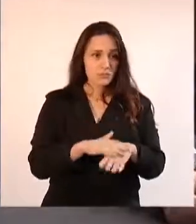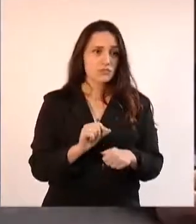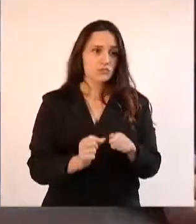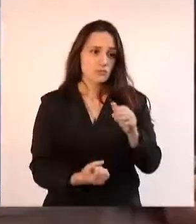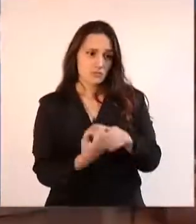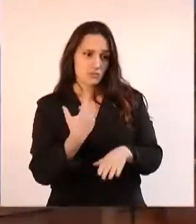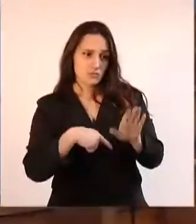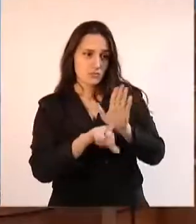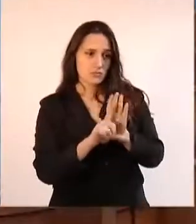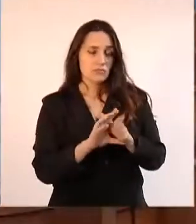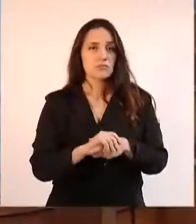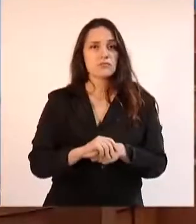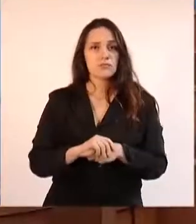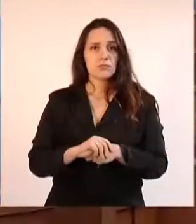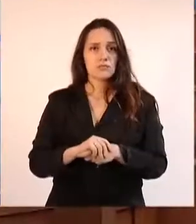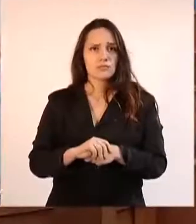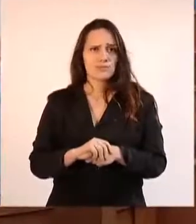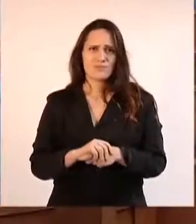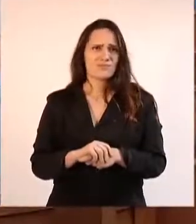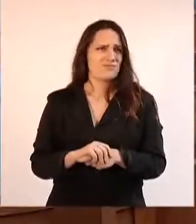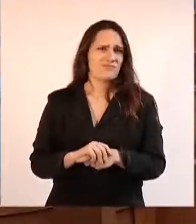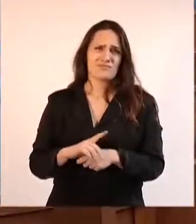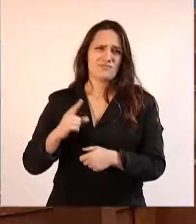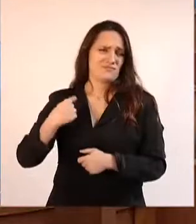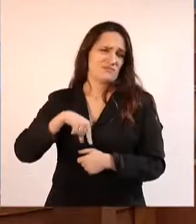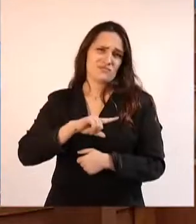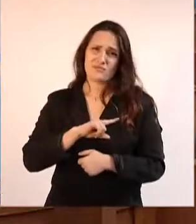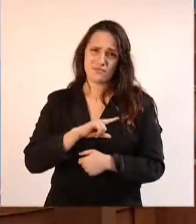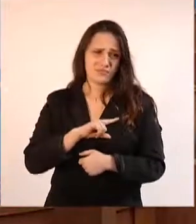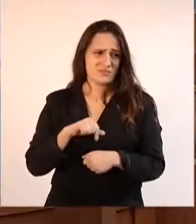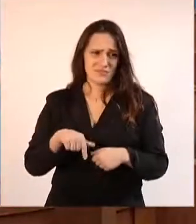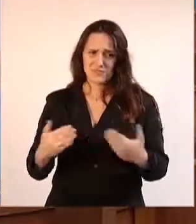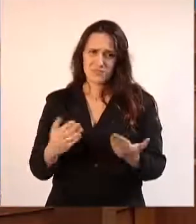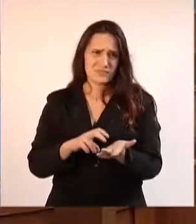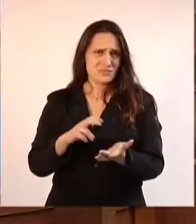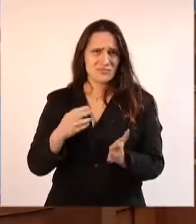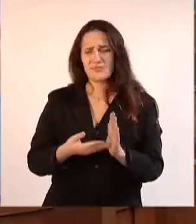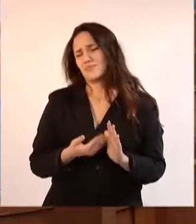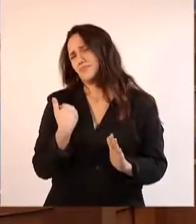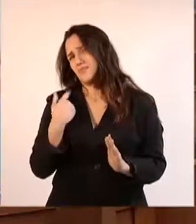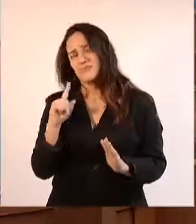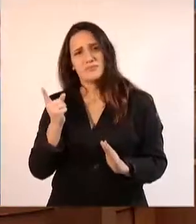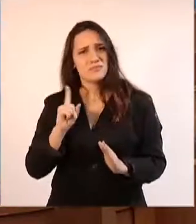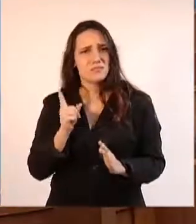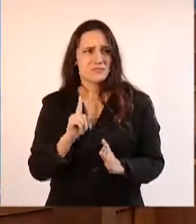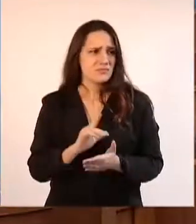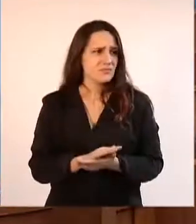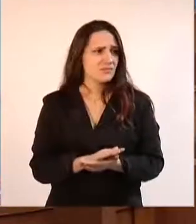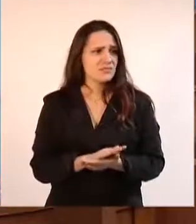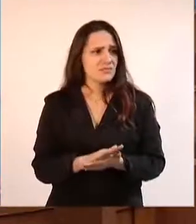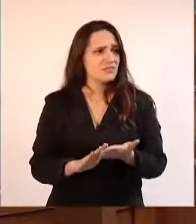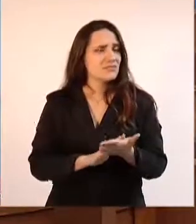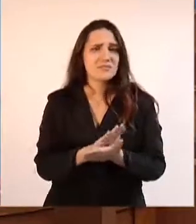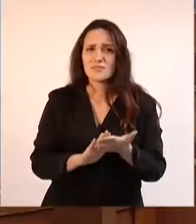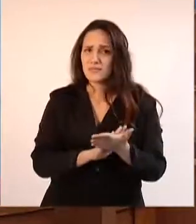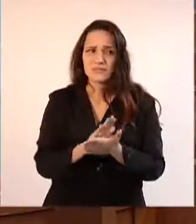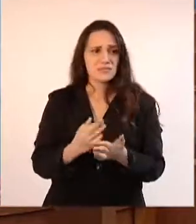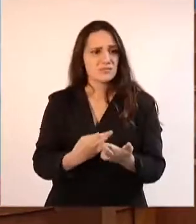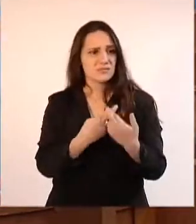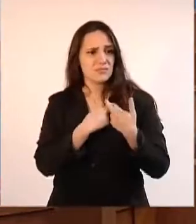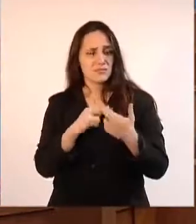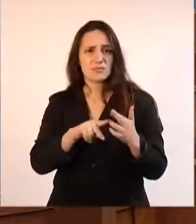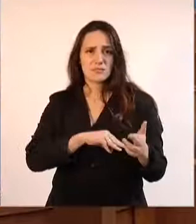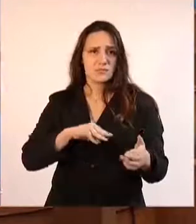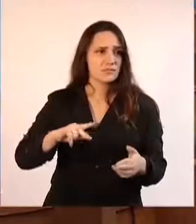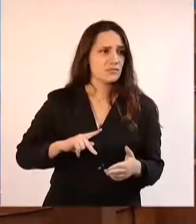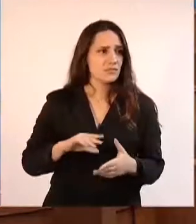muito importante dizer que nós não estamos aqui, nesta manhã, retirando nenhuma competência do Ministério Público.